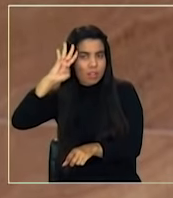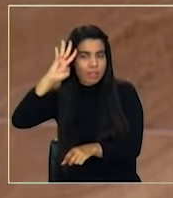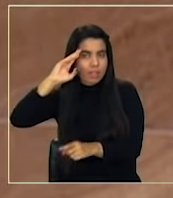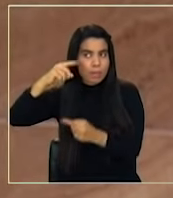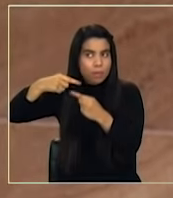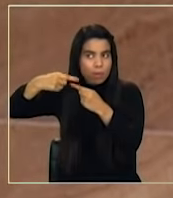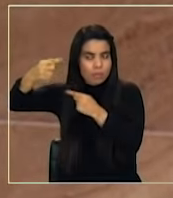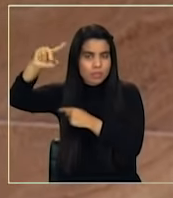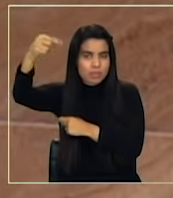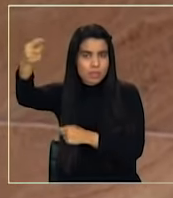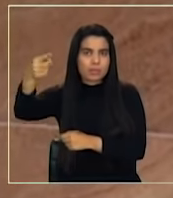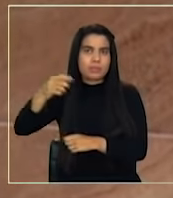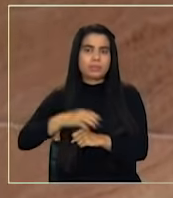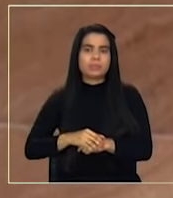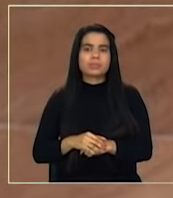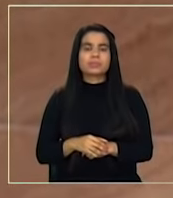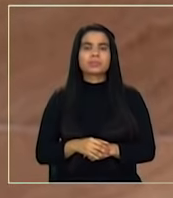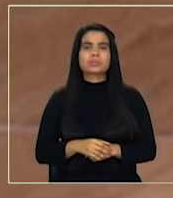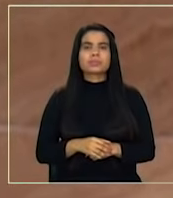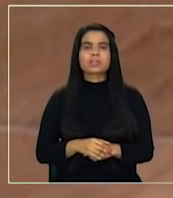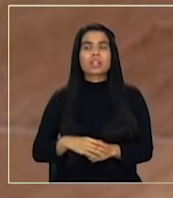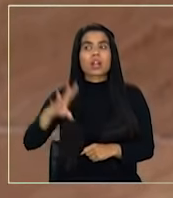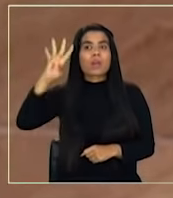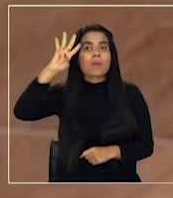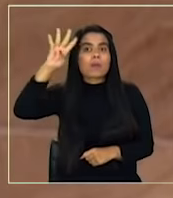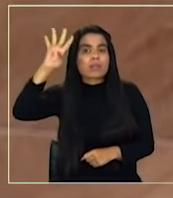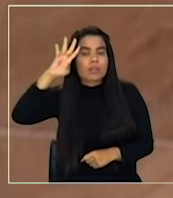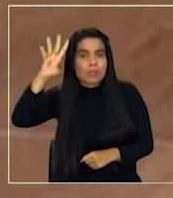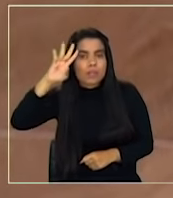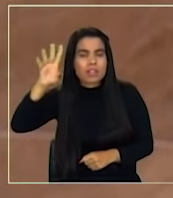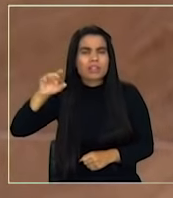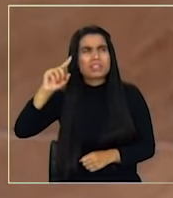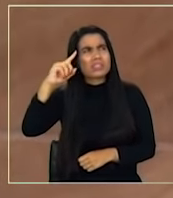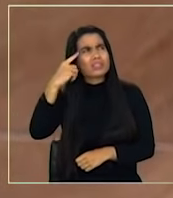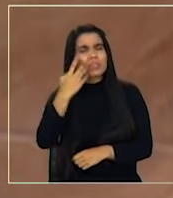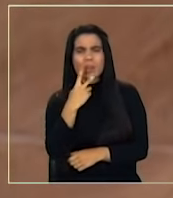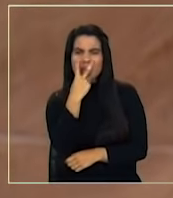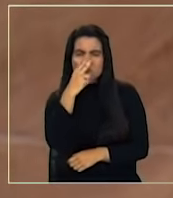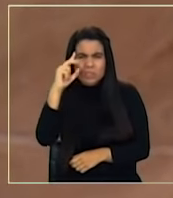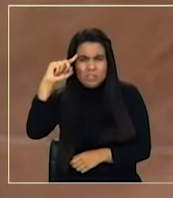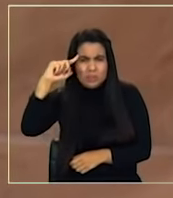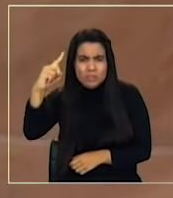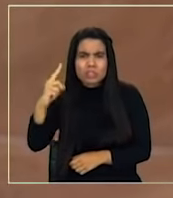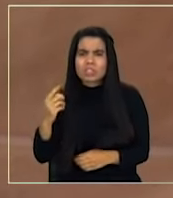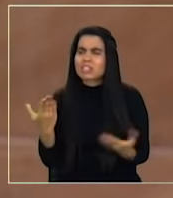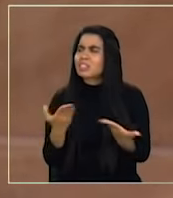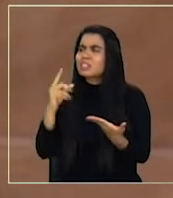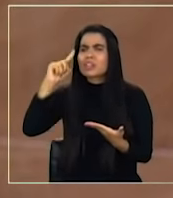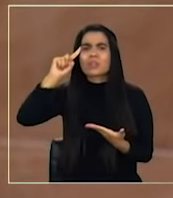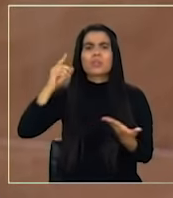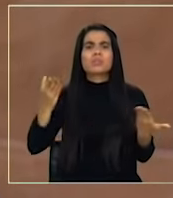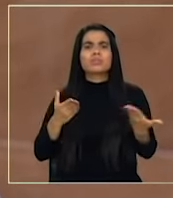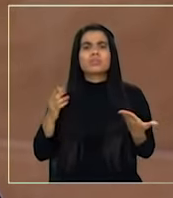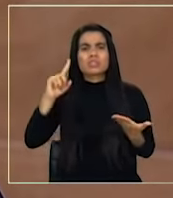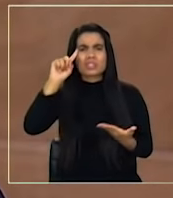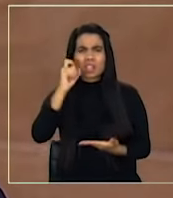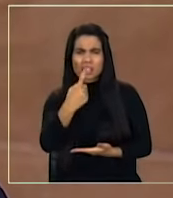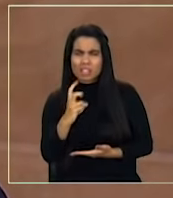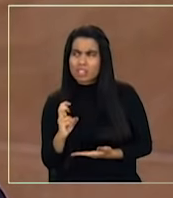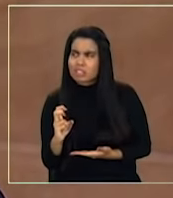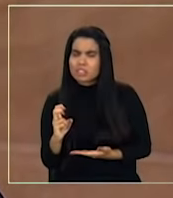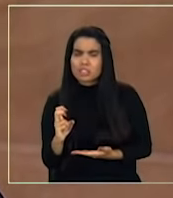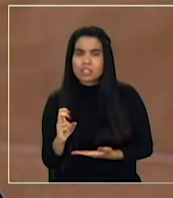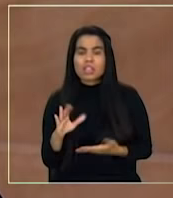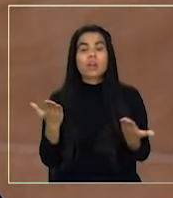deixar mais nada para o final, quarta-feira que vem, que vai ser dia, que dia é hoje? Dia 15, né? Então vai